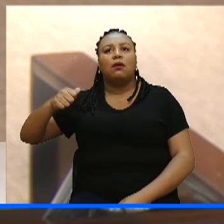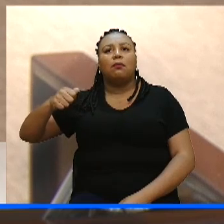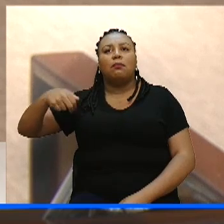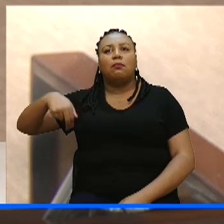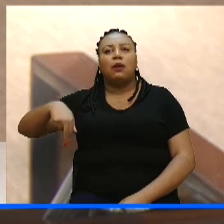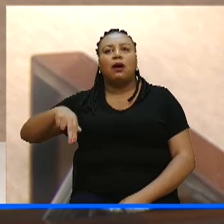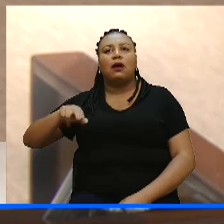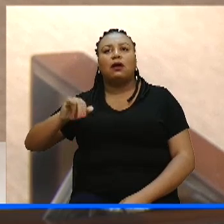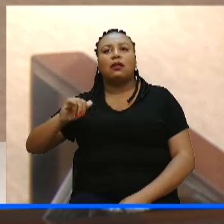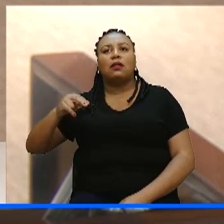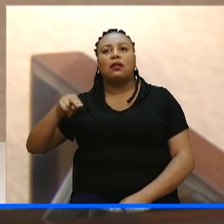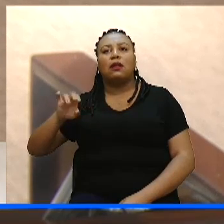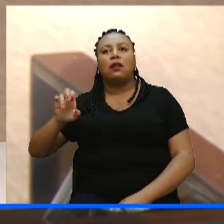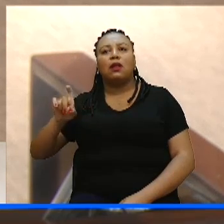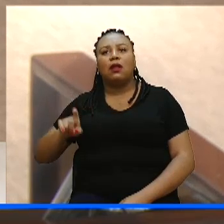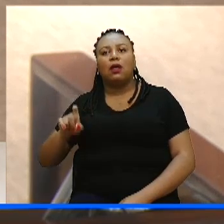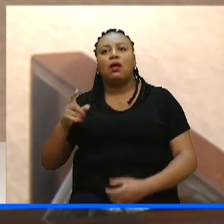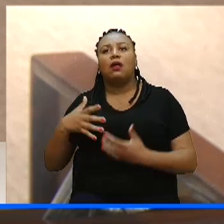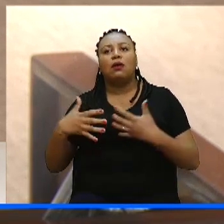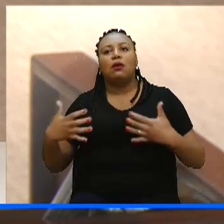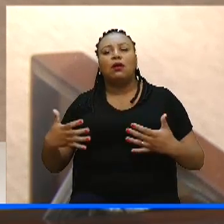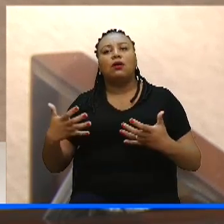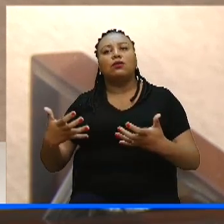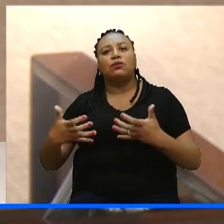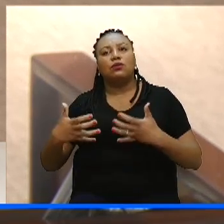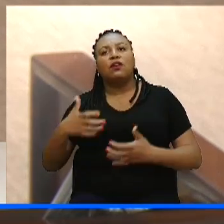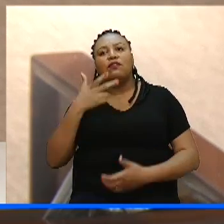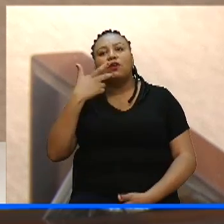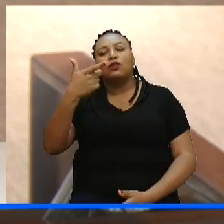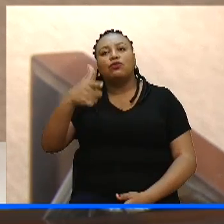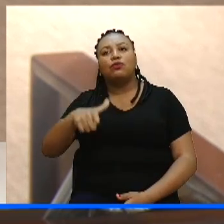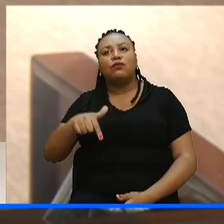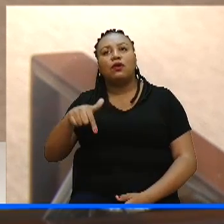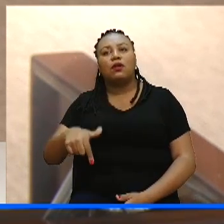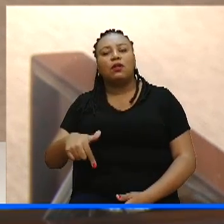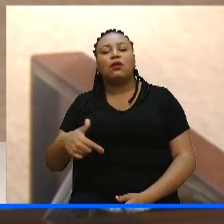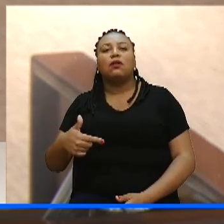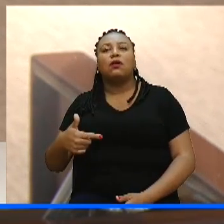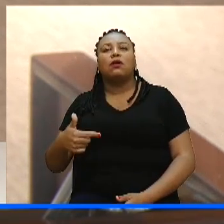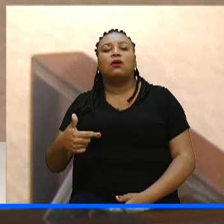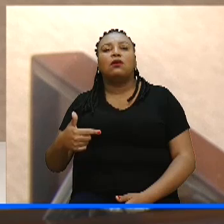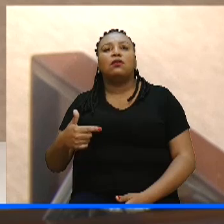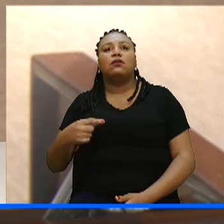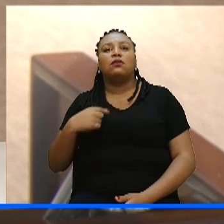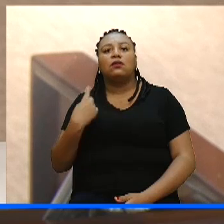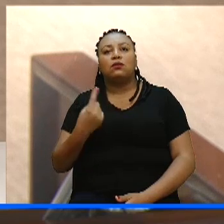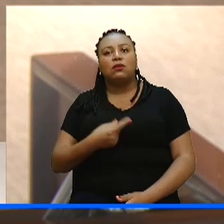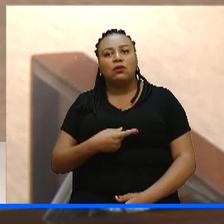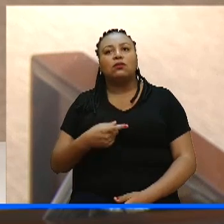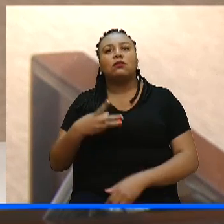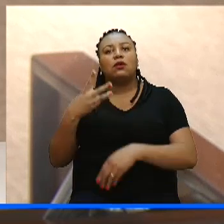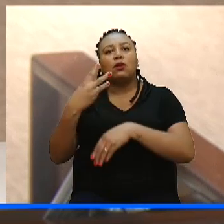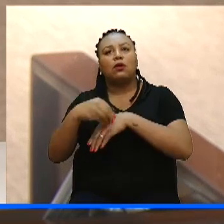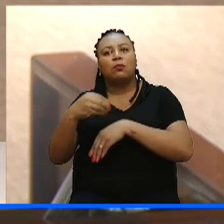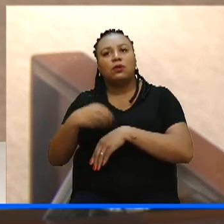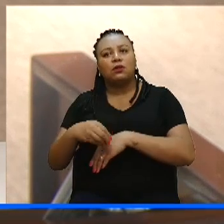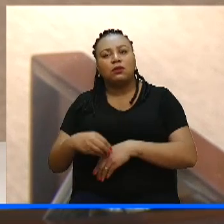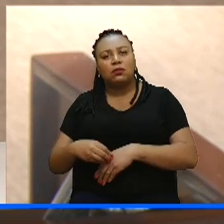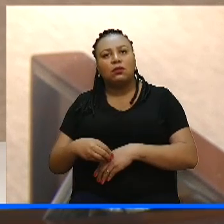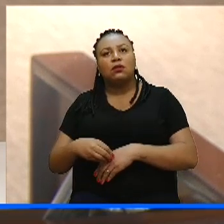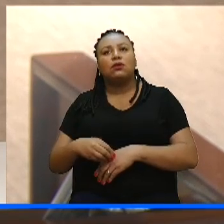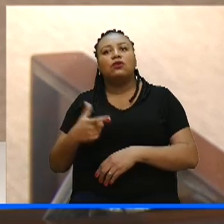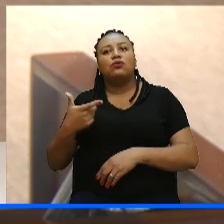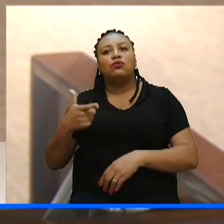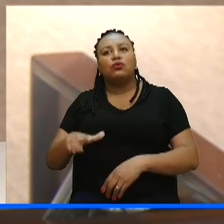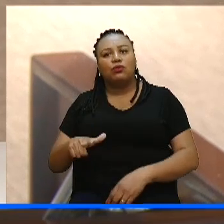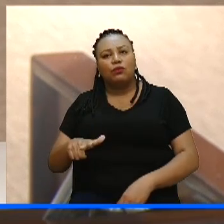segurança é muito grande nós queremos reiterar aqui do nosso na nossa nossas recomendações mais